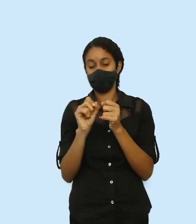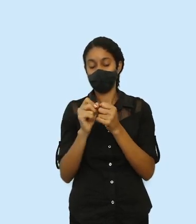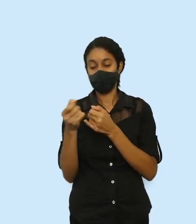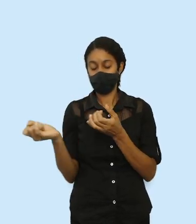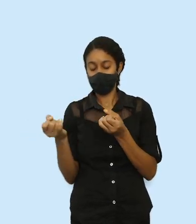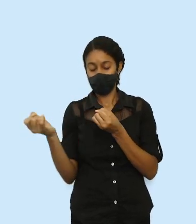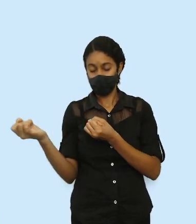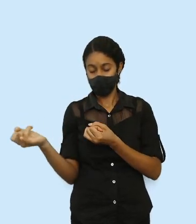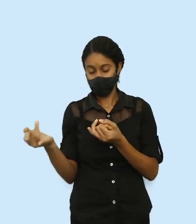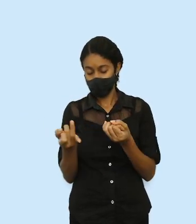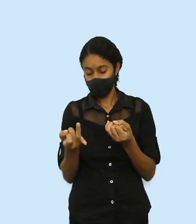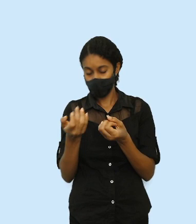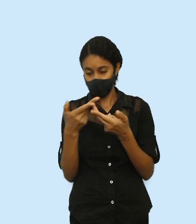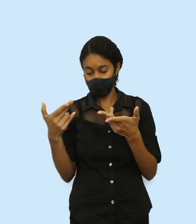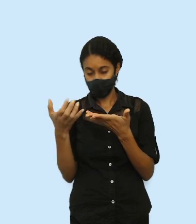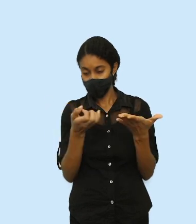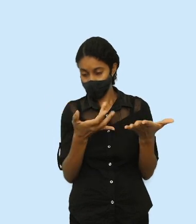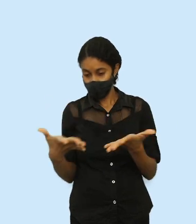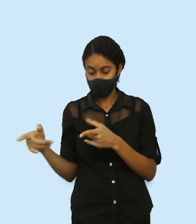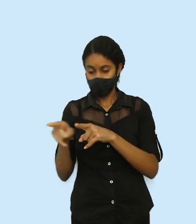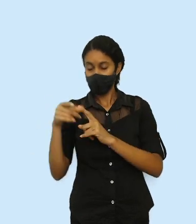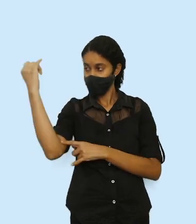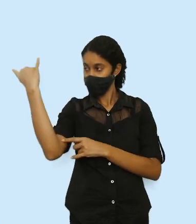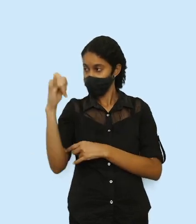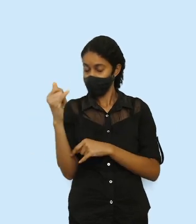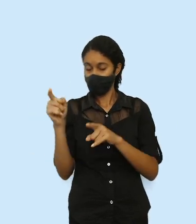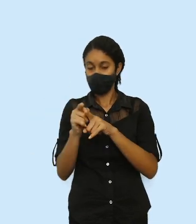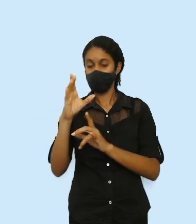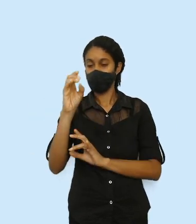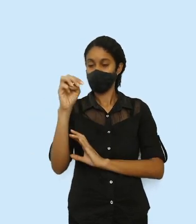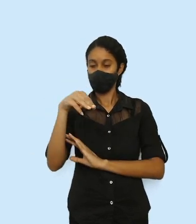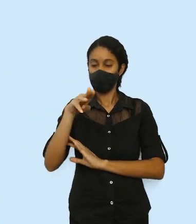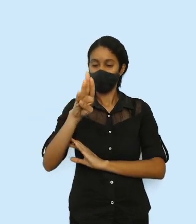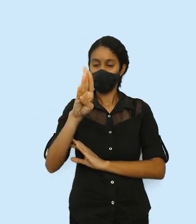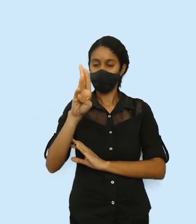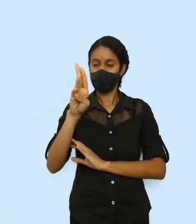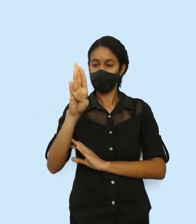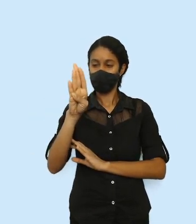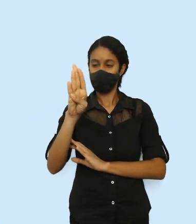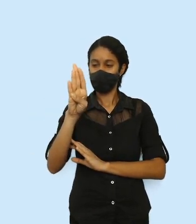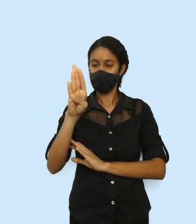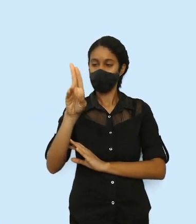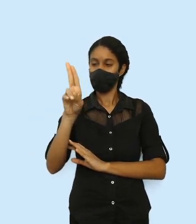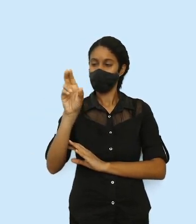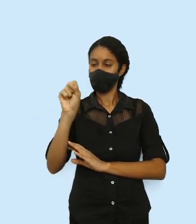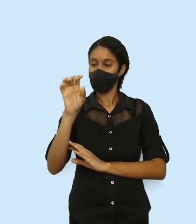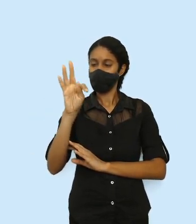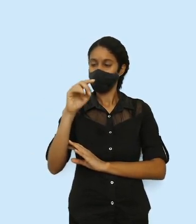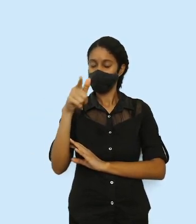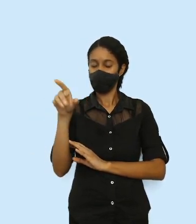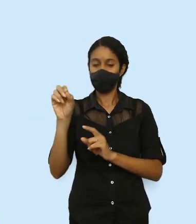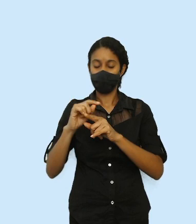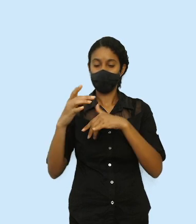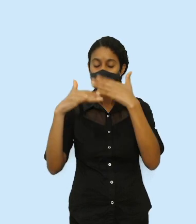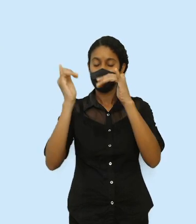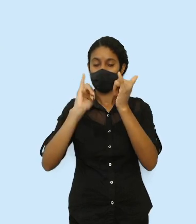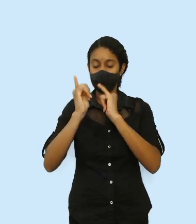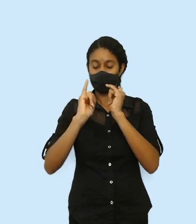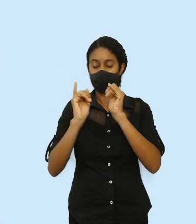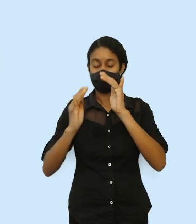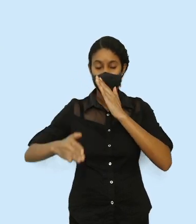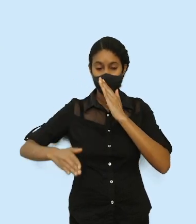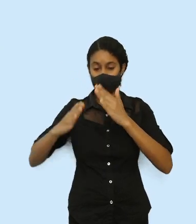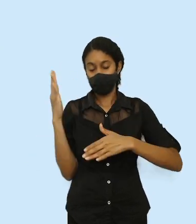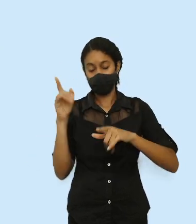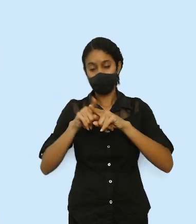de montagem, eletricidade e combustão, sobe para a indústria 3.0 com a automação, a robótica, computadores, internet